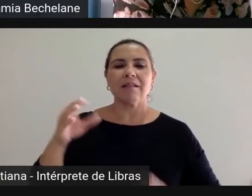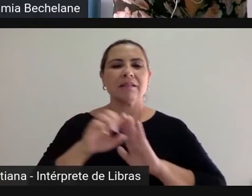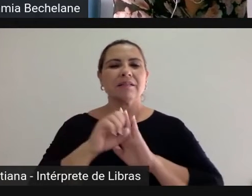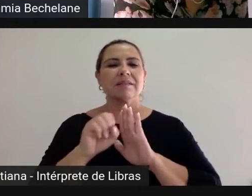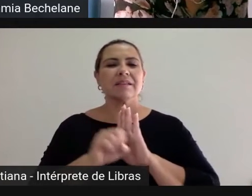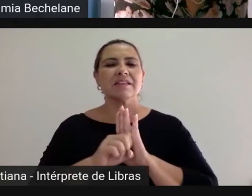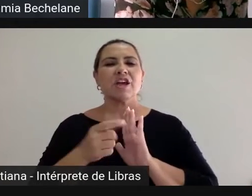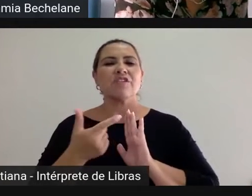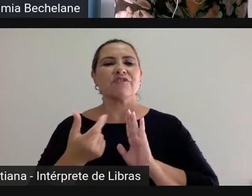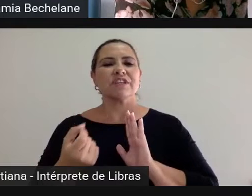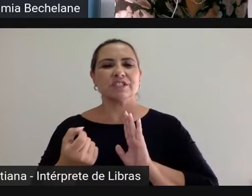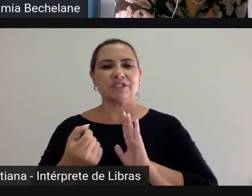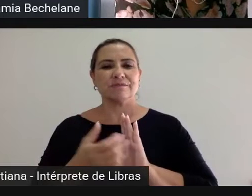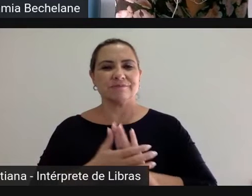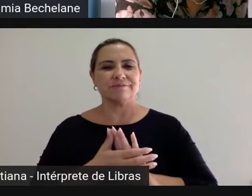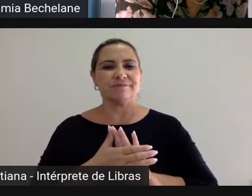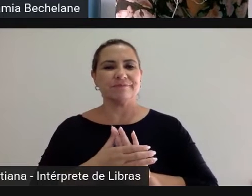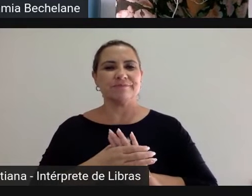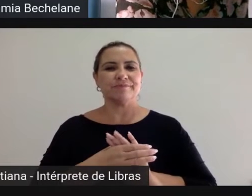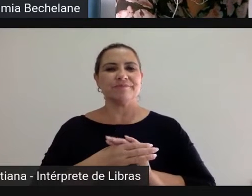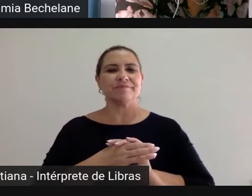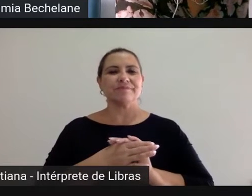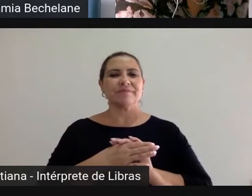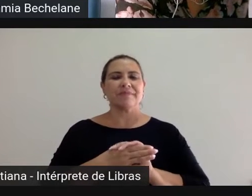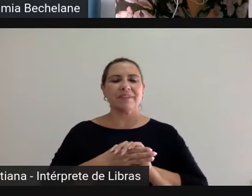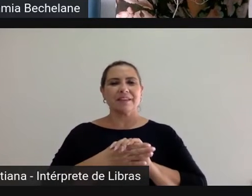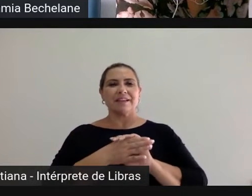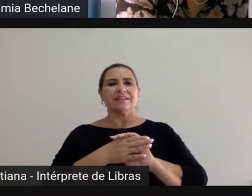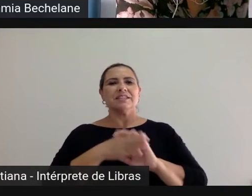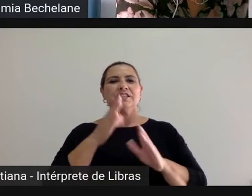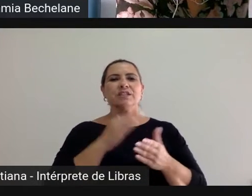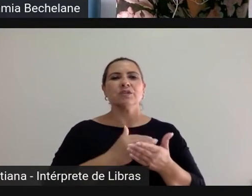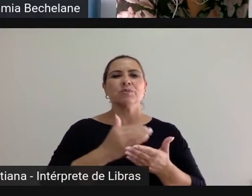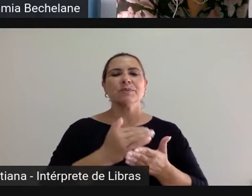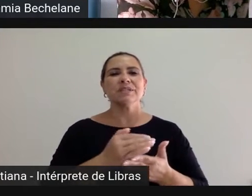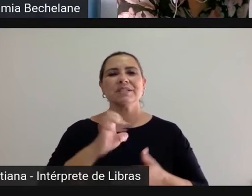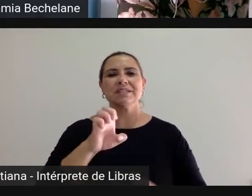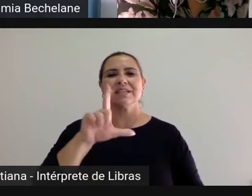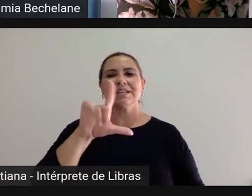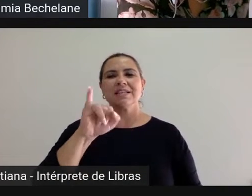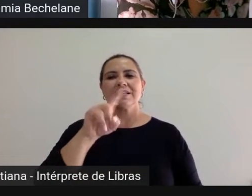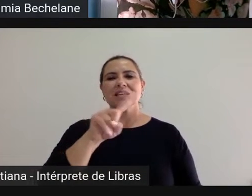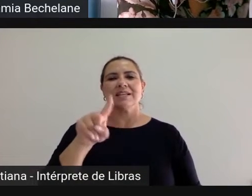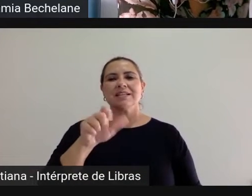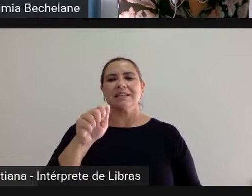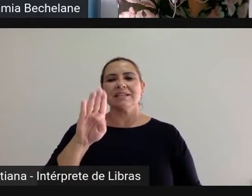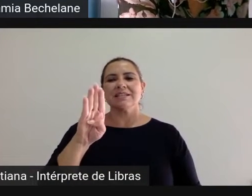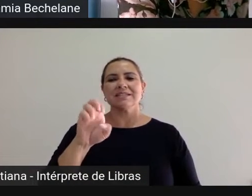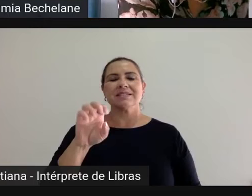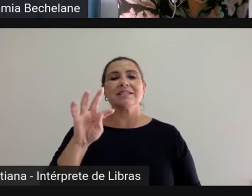na sequência reversa, e só para começar esse bate-bola, então, a Elizabeth que começaria respondendo.